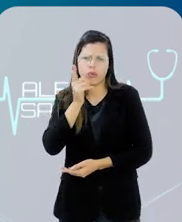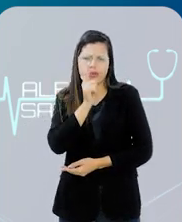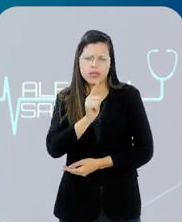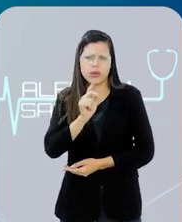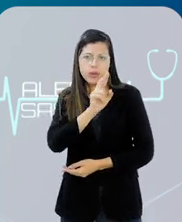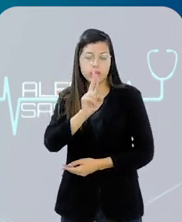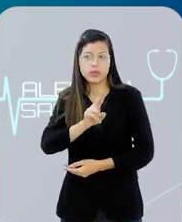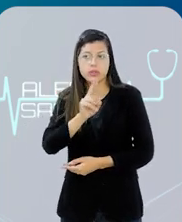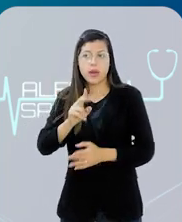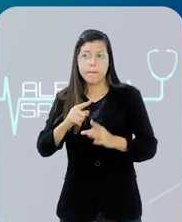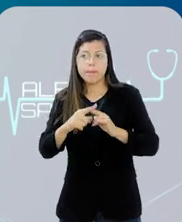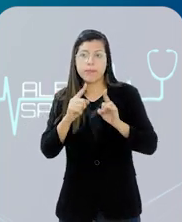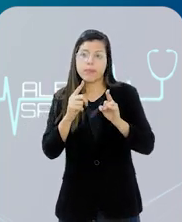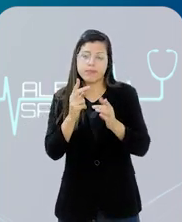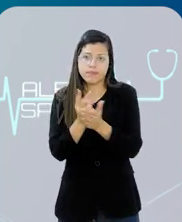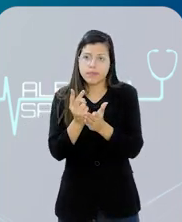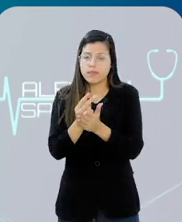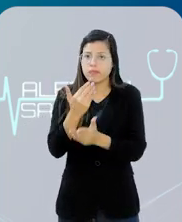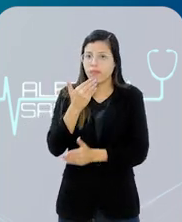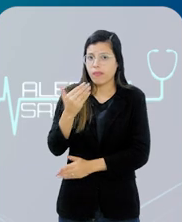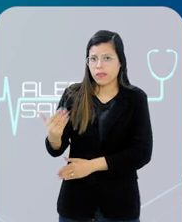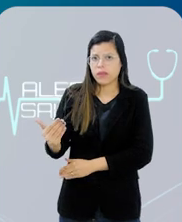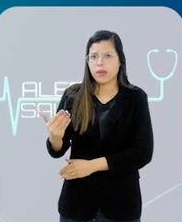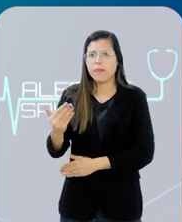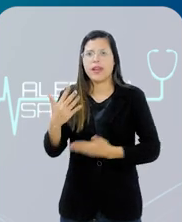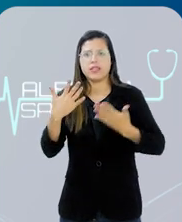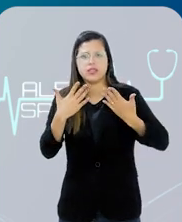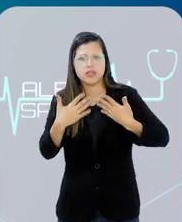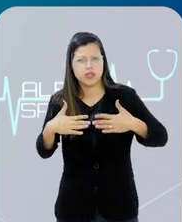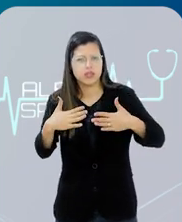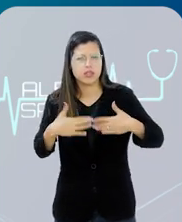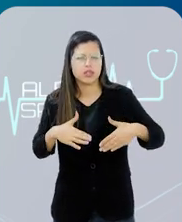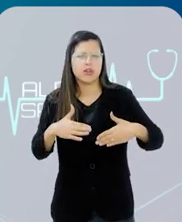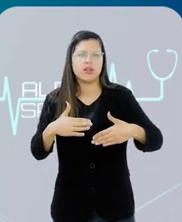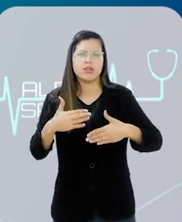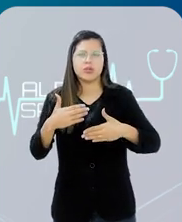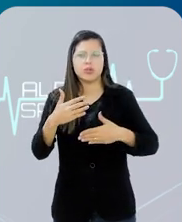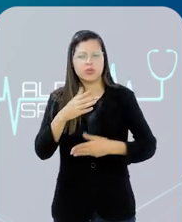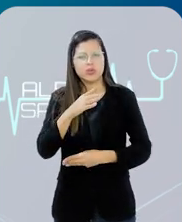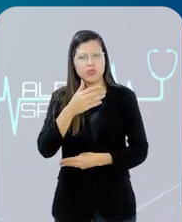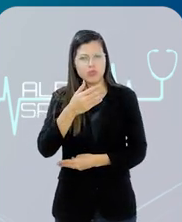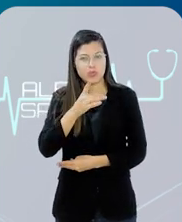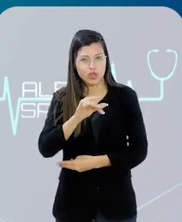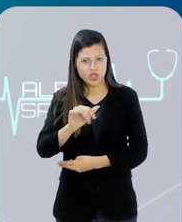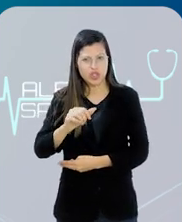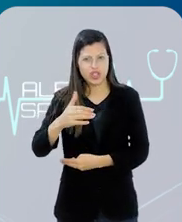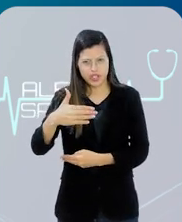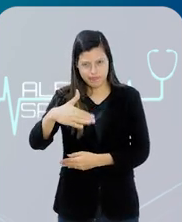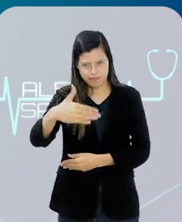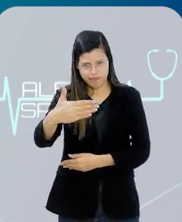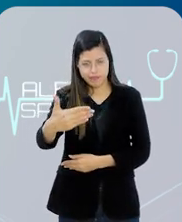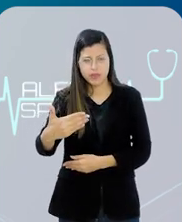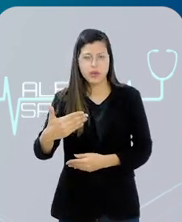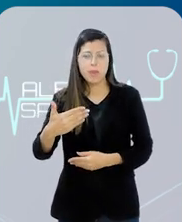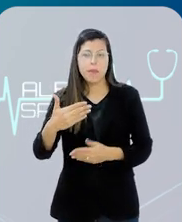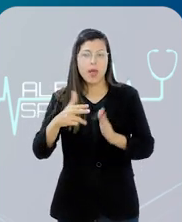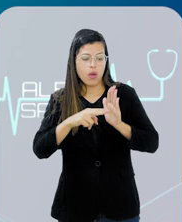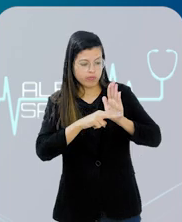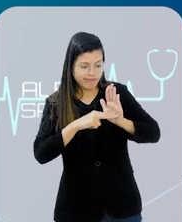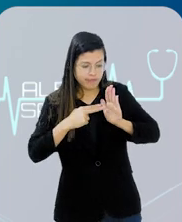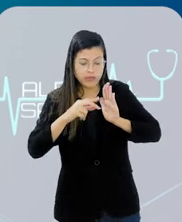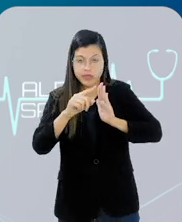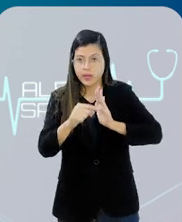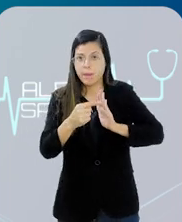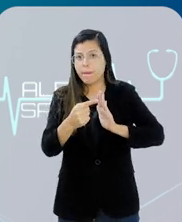da cicatriz, mas a gente sempre pede o repouso nesses primeiros dias para deixar o pós-operatório um pouco mais